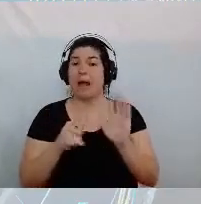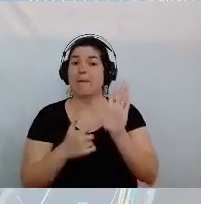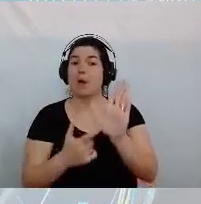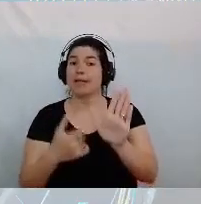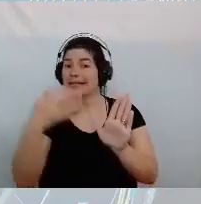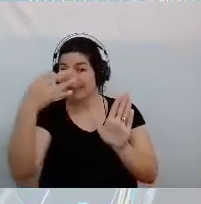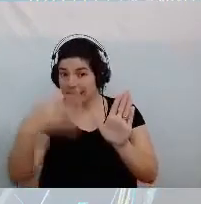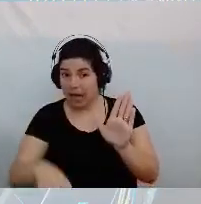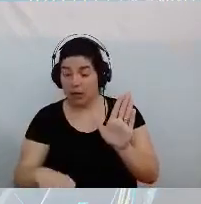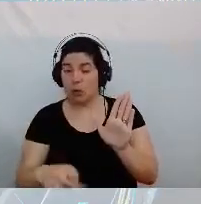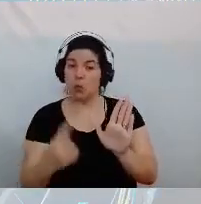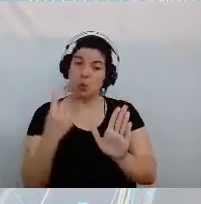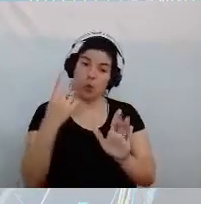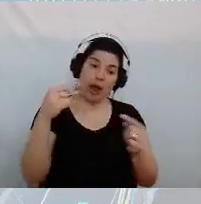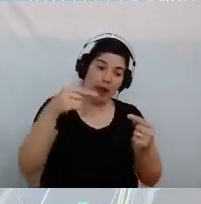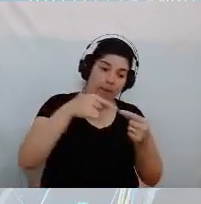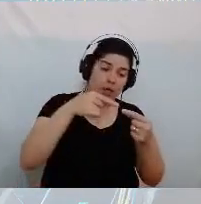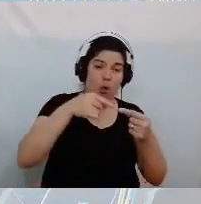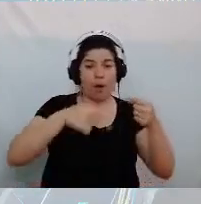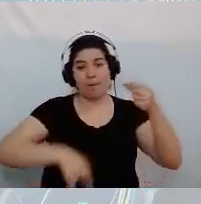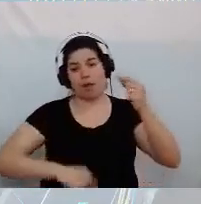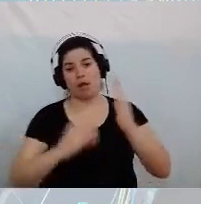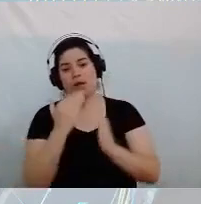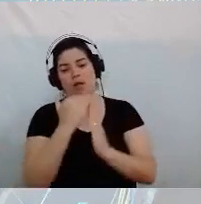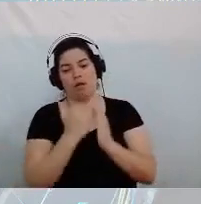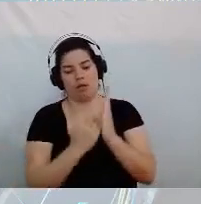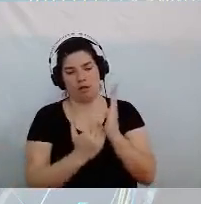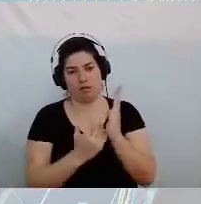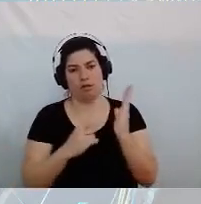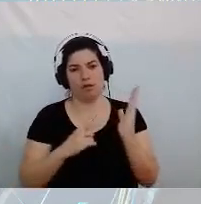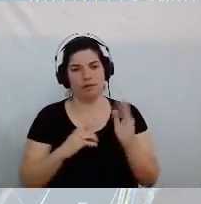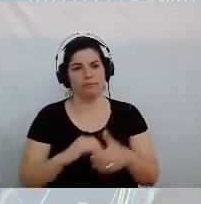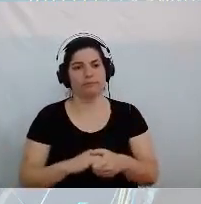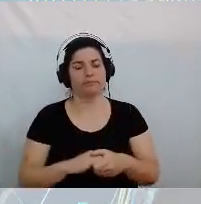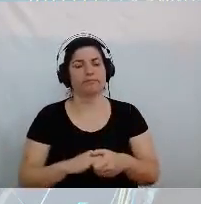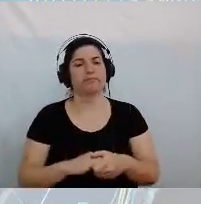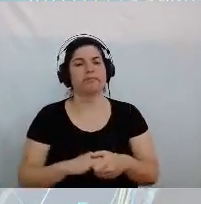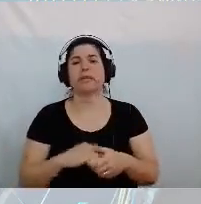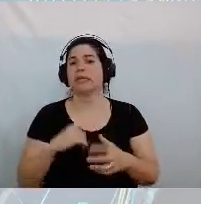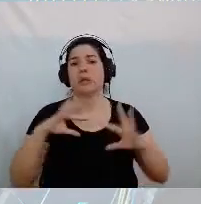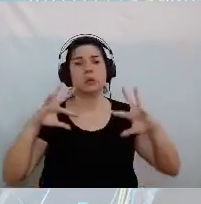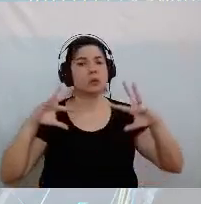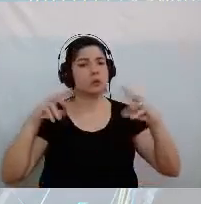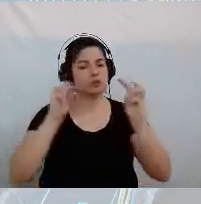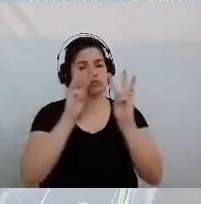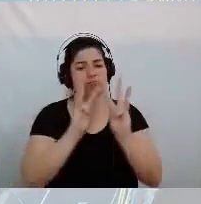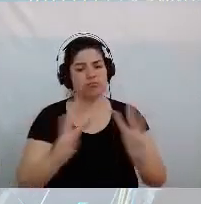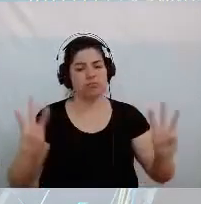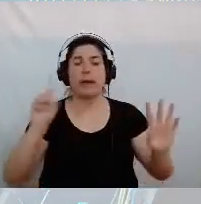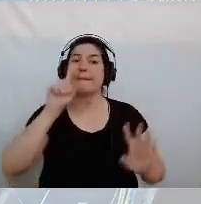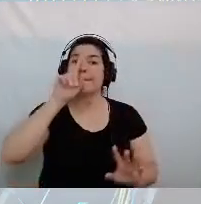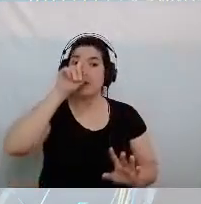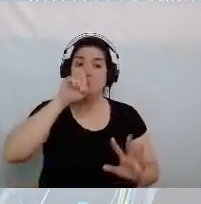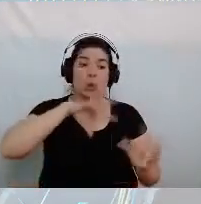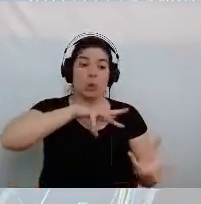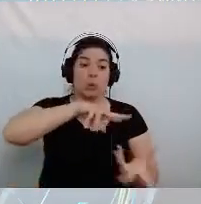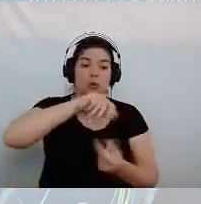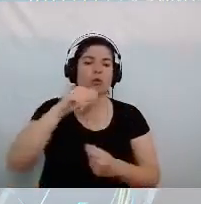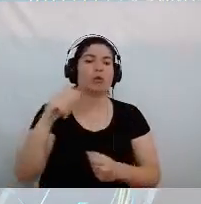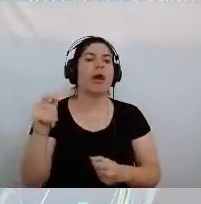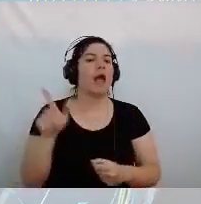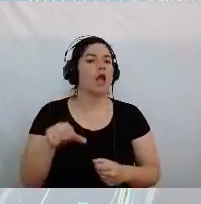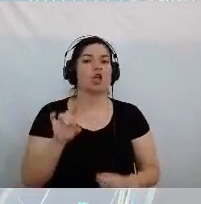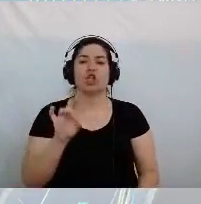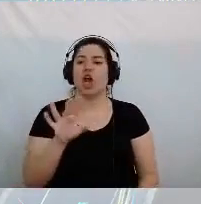faz parte ou não faz parte daquela lista uma Bloom Filter com todos os endereços perigosos do mundo consome menos de 10